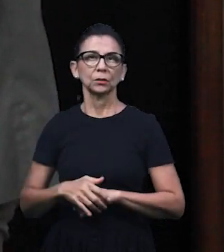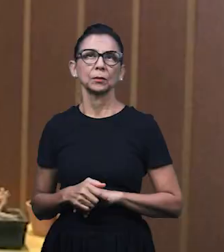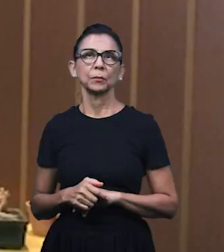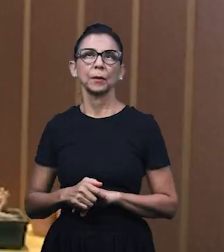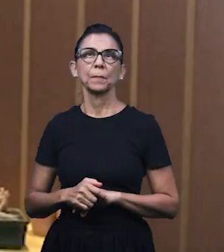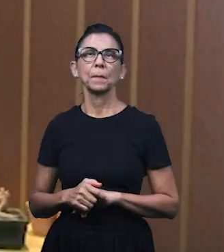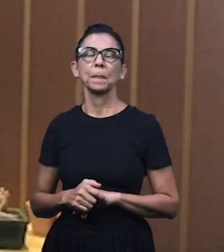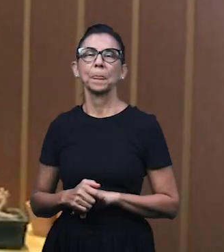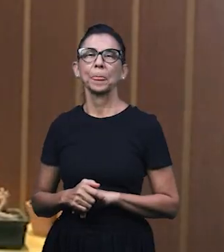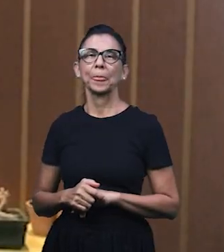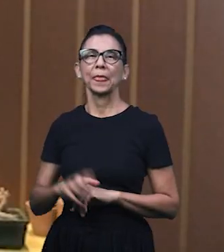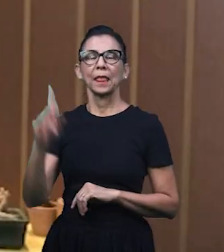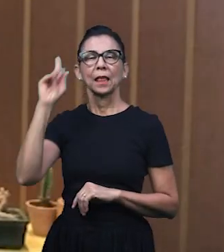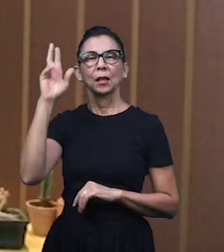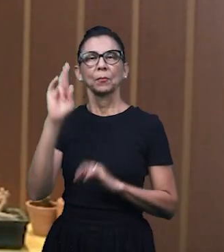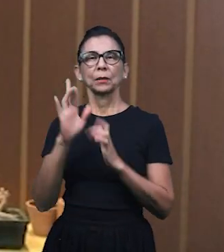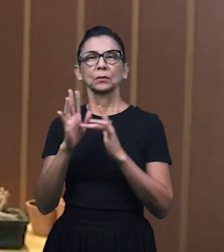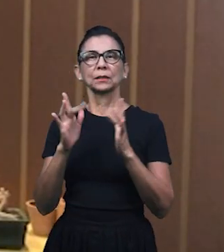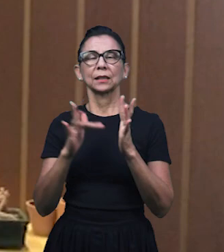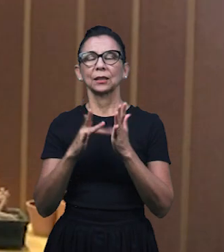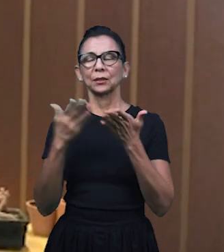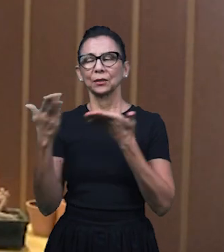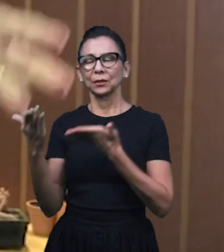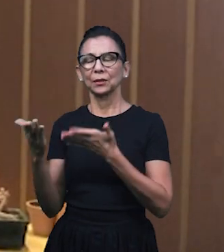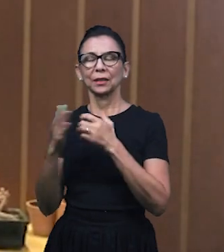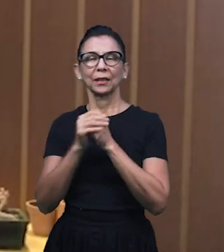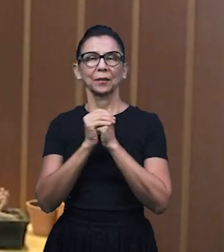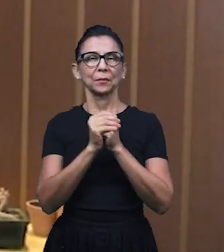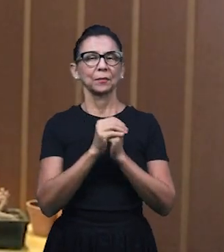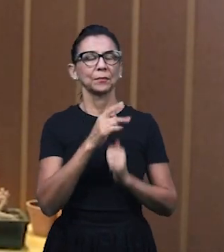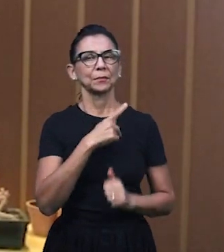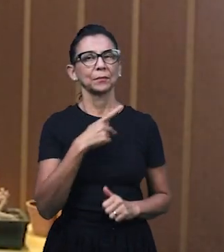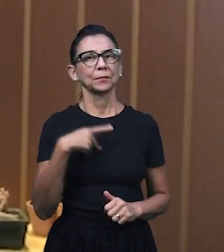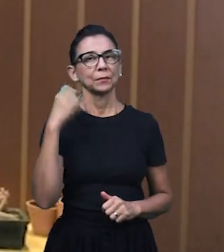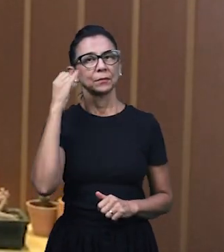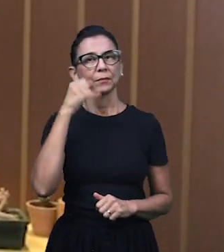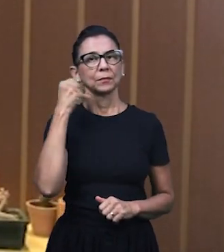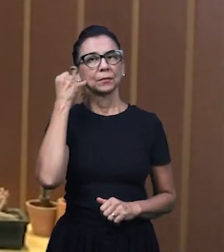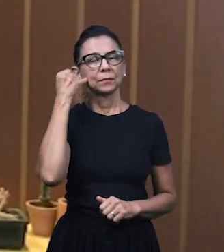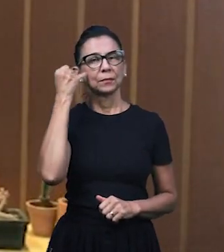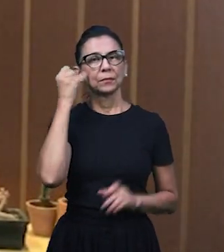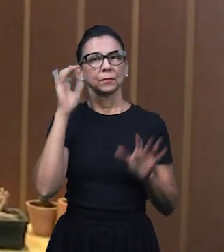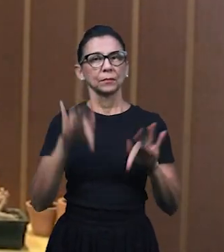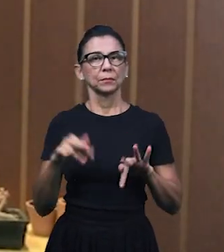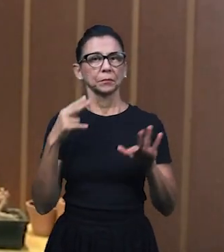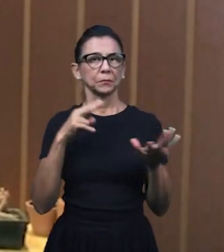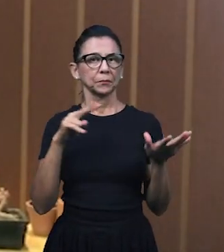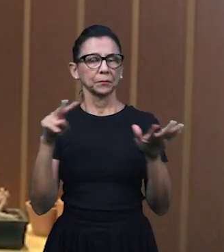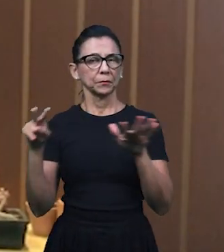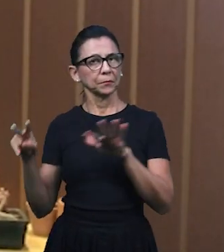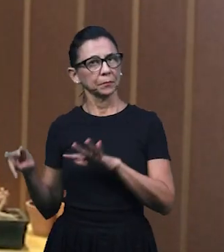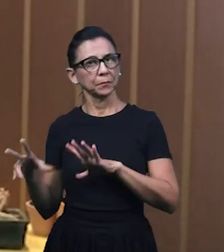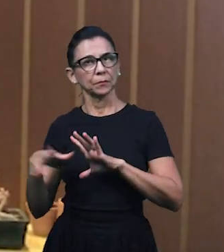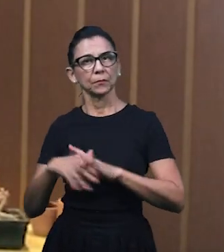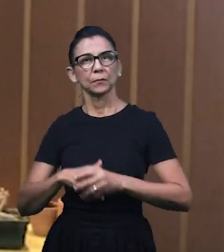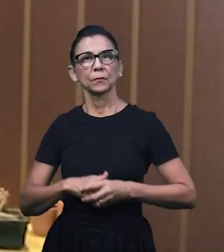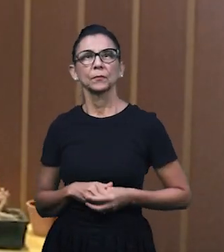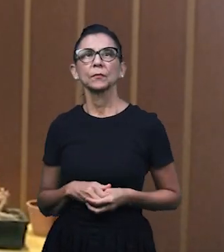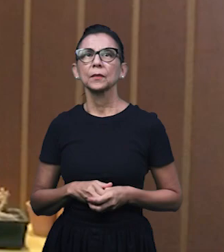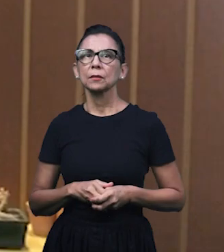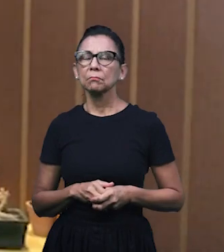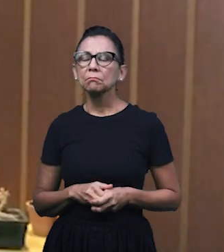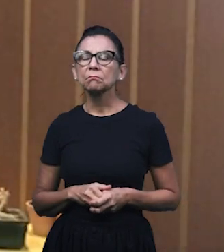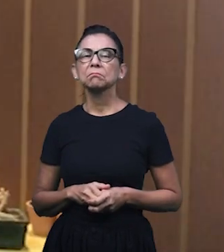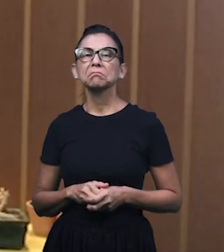bem-vindo. Amém, pastor Josias. A paz do Senhor Jesus. Neste final de semana, nós recebemos